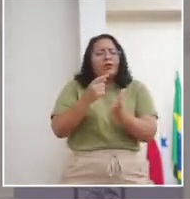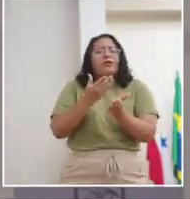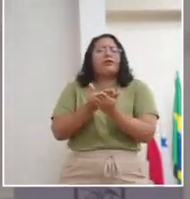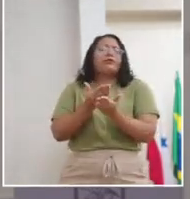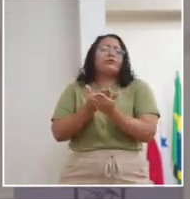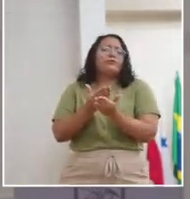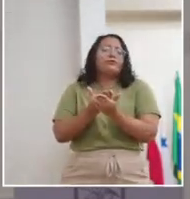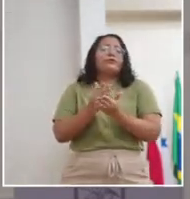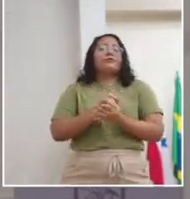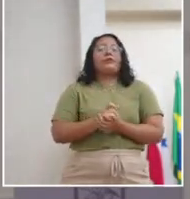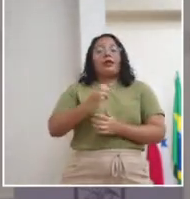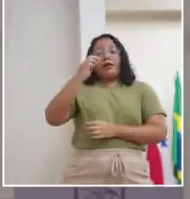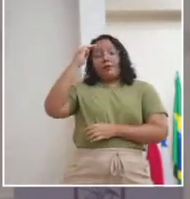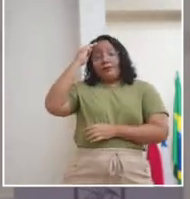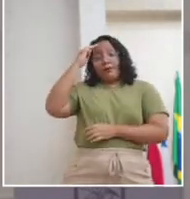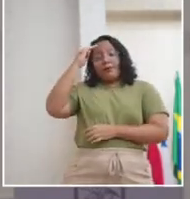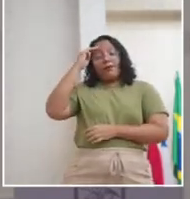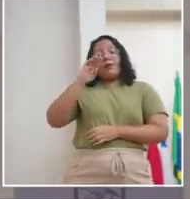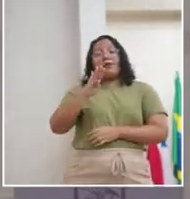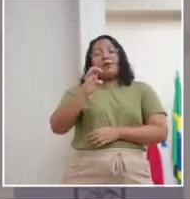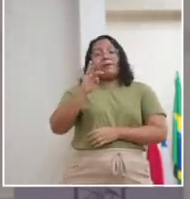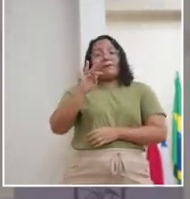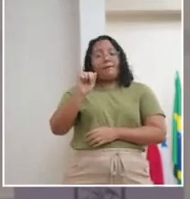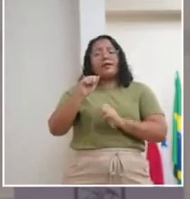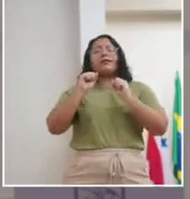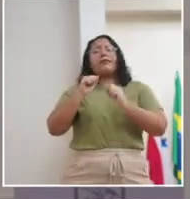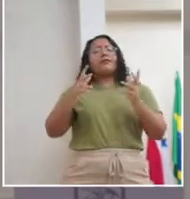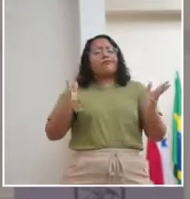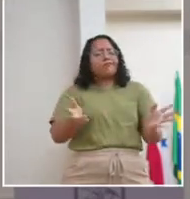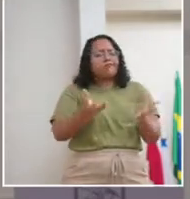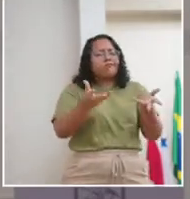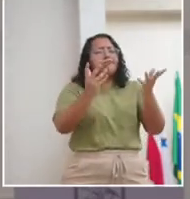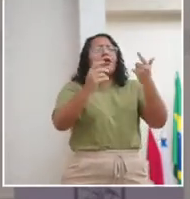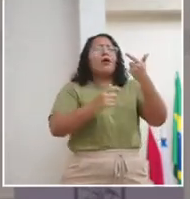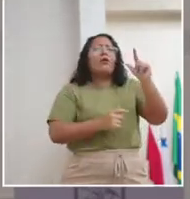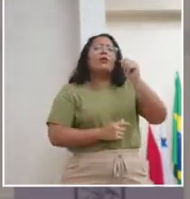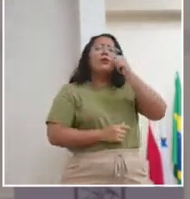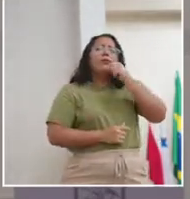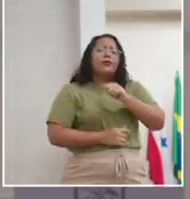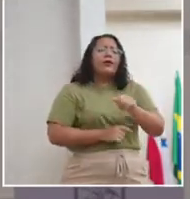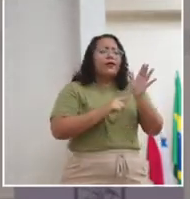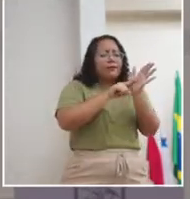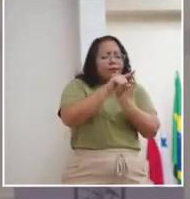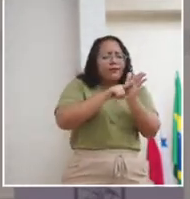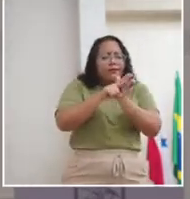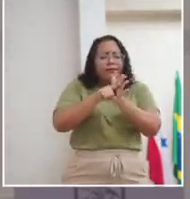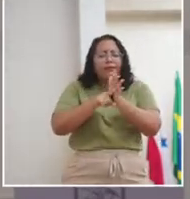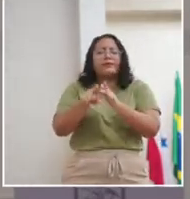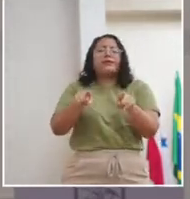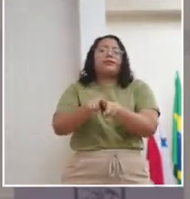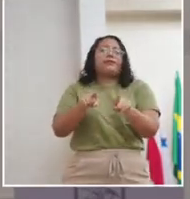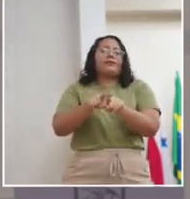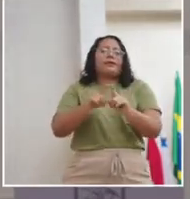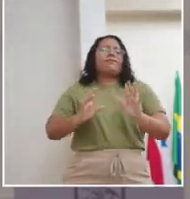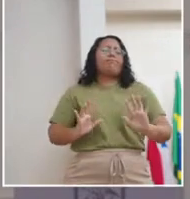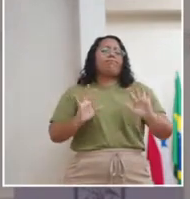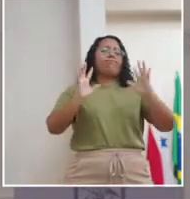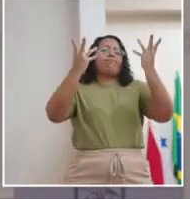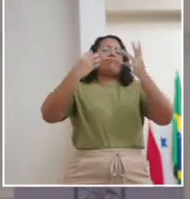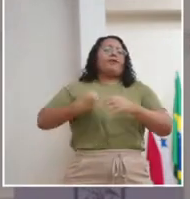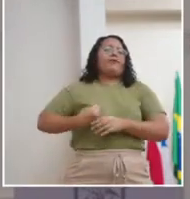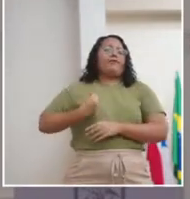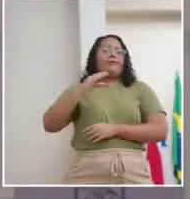Berta Ribeiro possam influenciar várias outras pesquisadoras e pesquisadores também. Viva Berta Ribeiro!